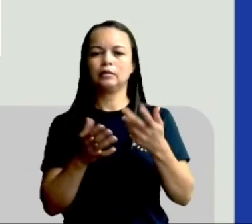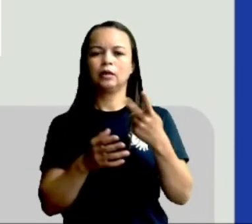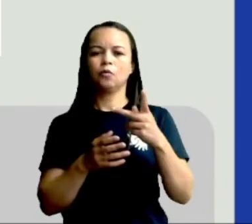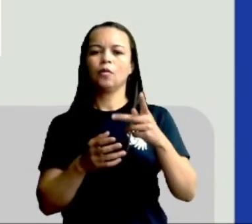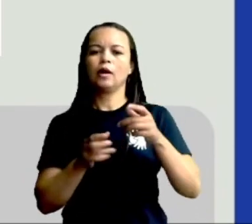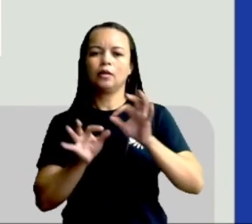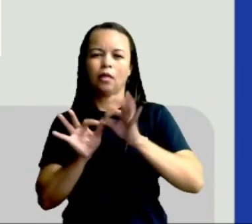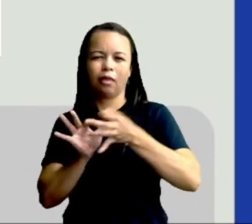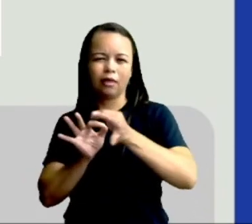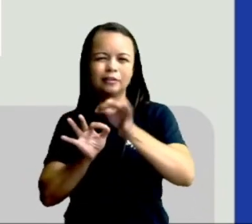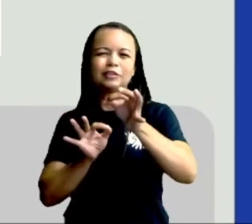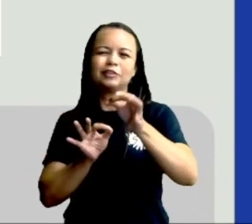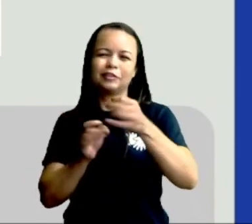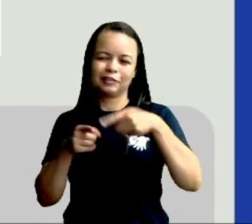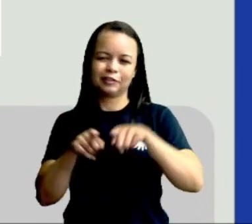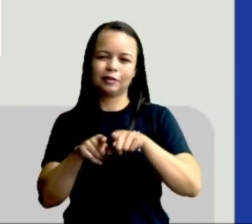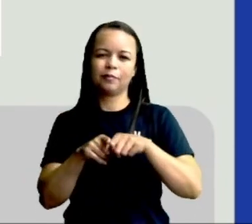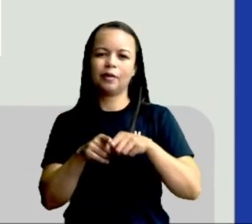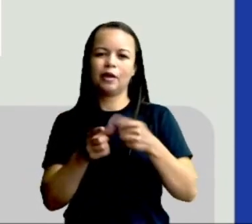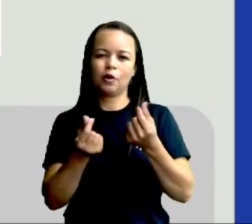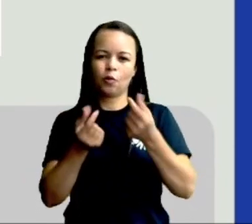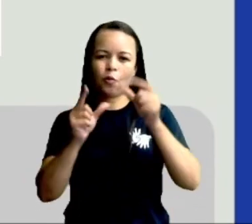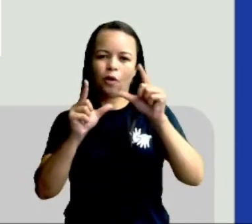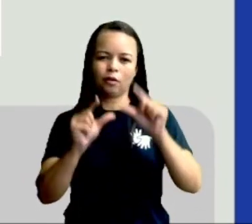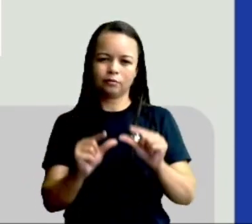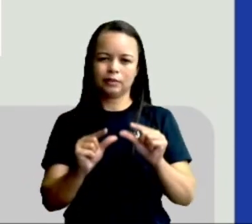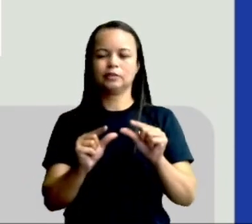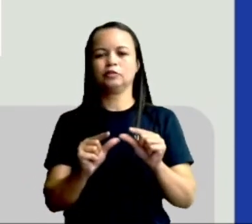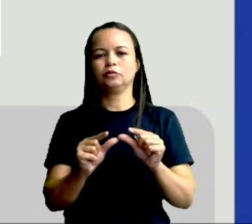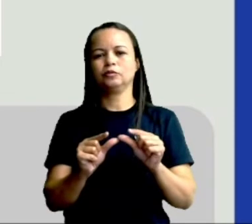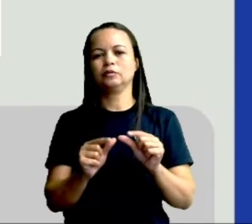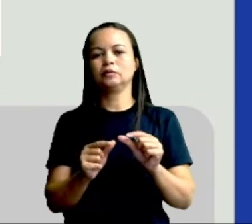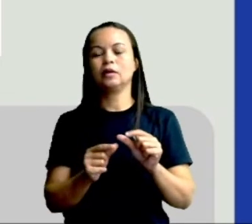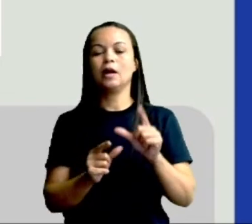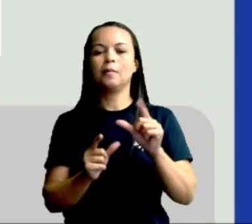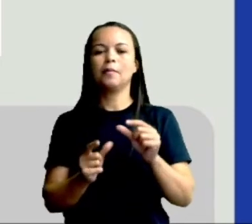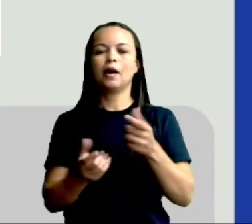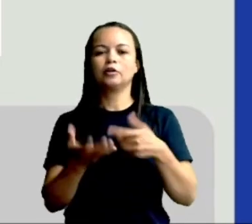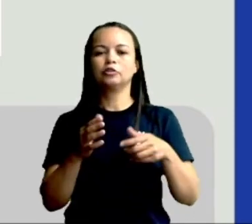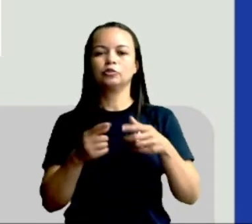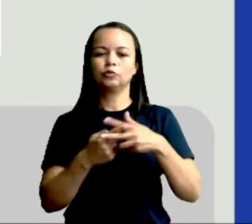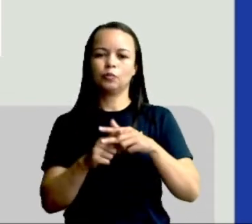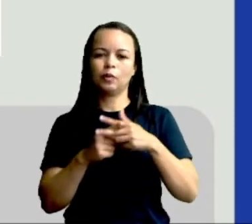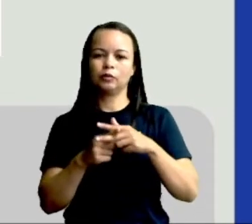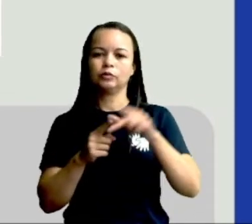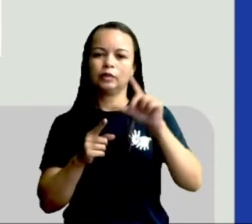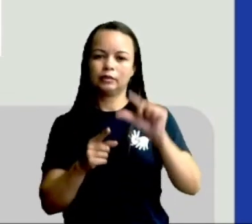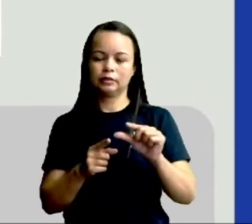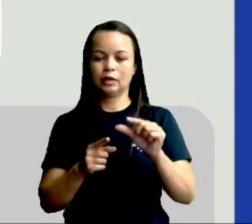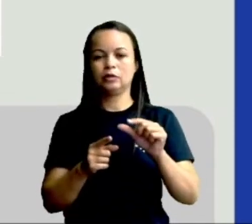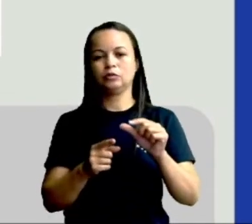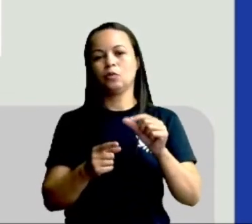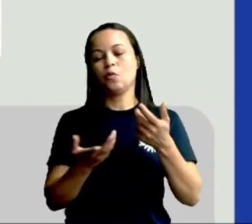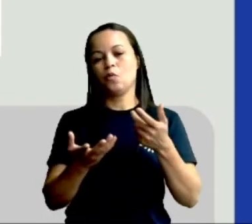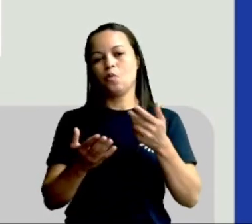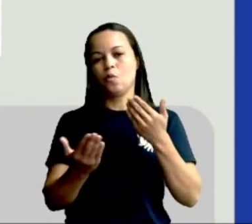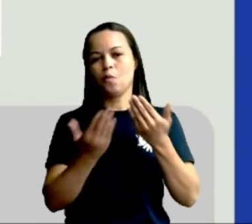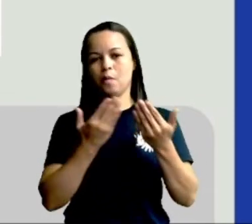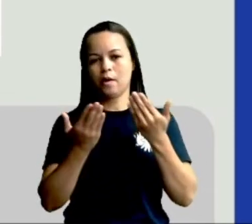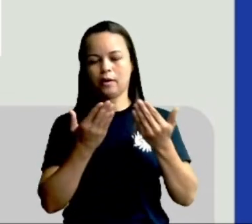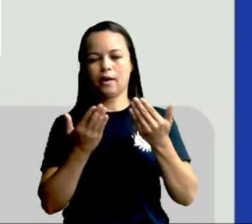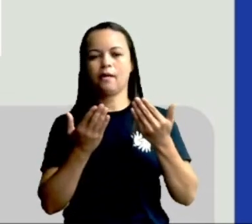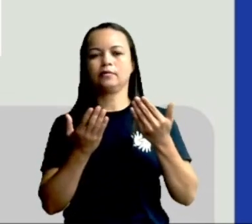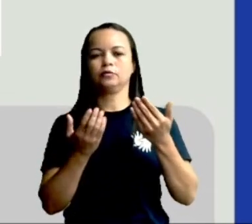grandes distâncias, baixo custo de transporte, baixo custo de manutenção comparado ao rodoviário,